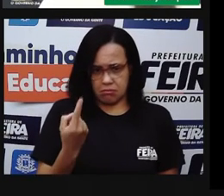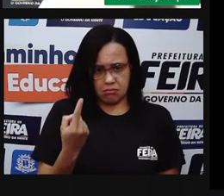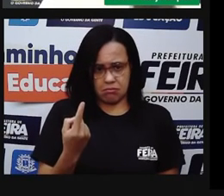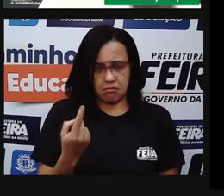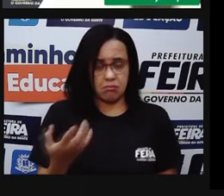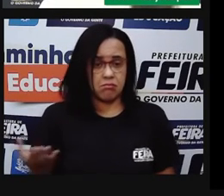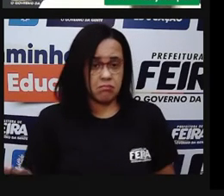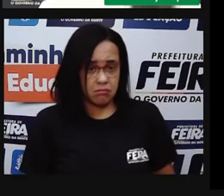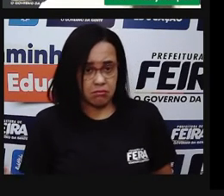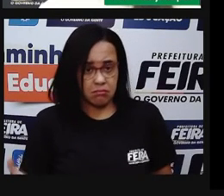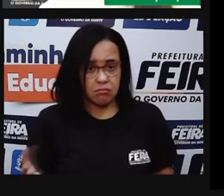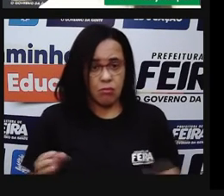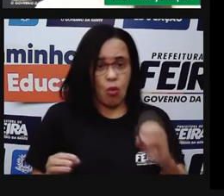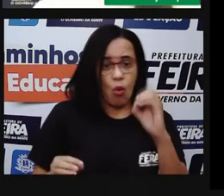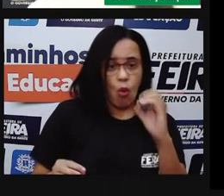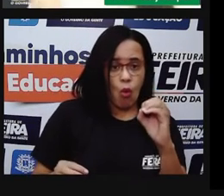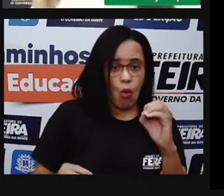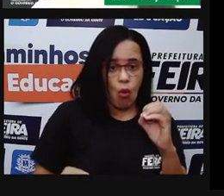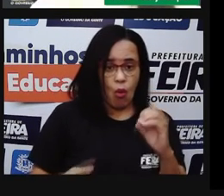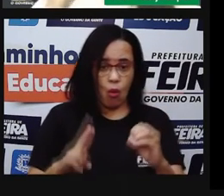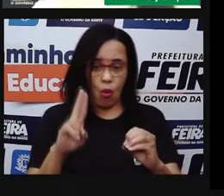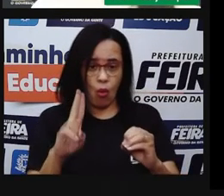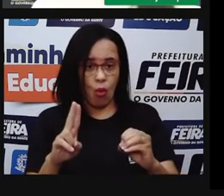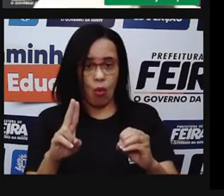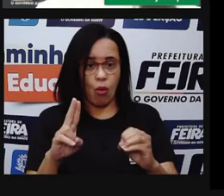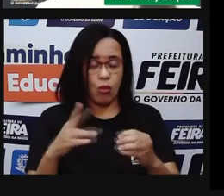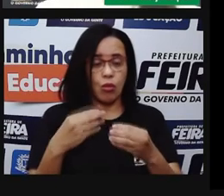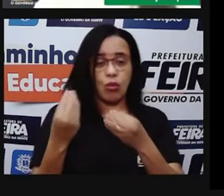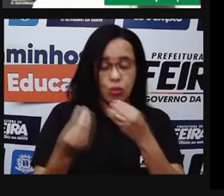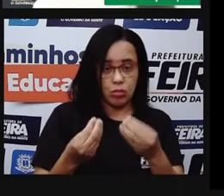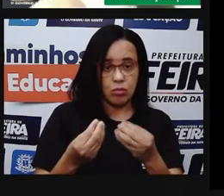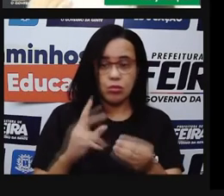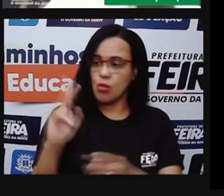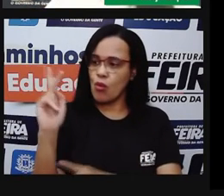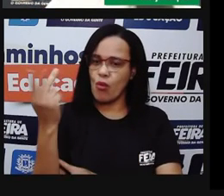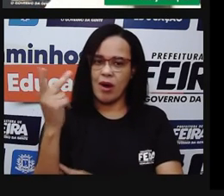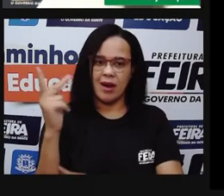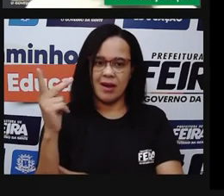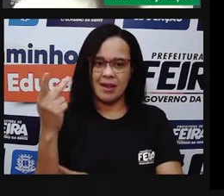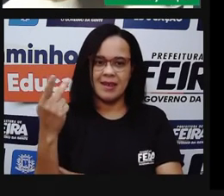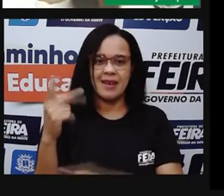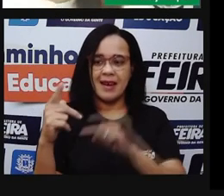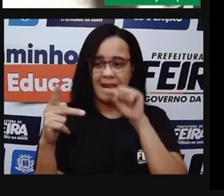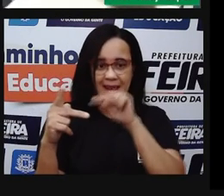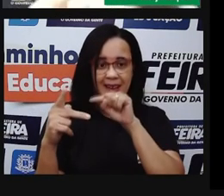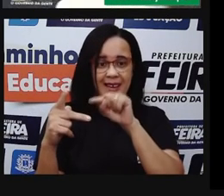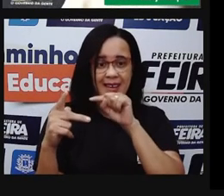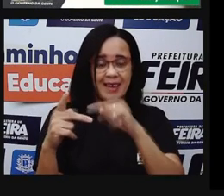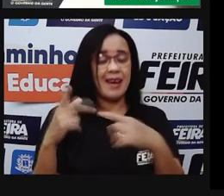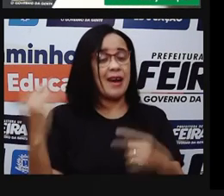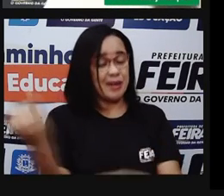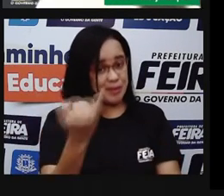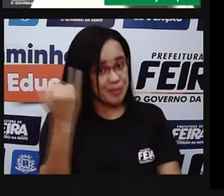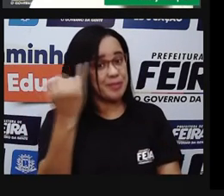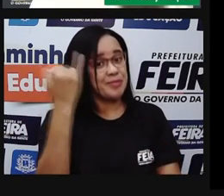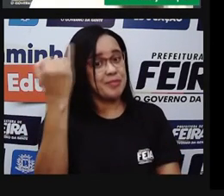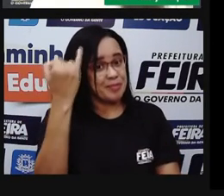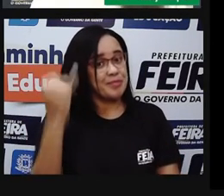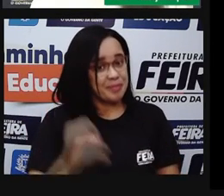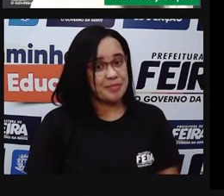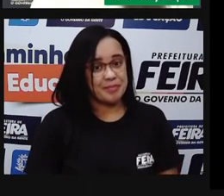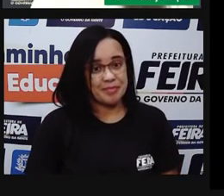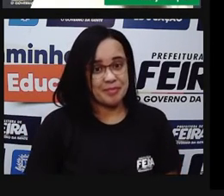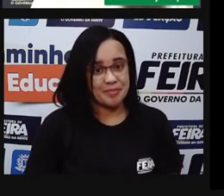Ó. Então, o H, ele tem também essa função, né? Que representa as